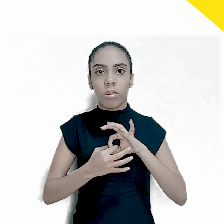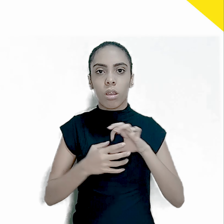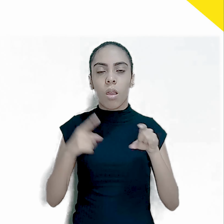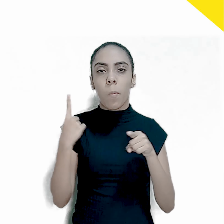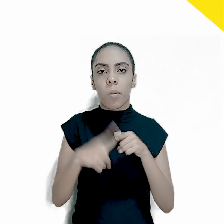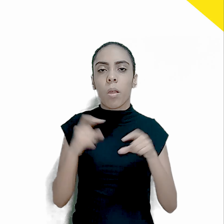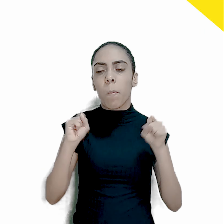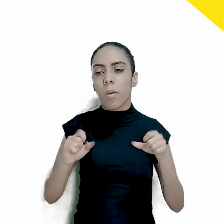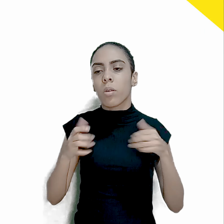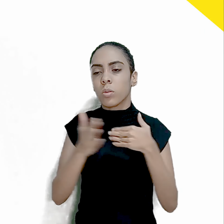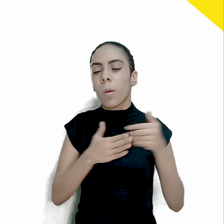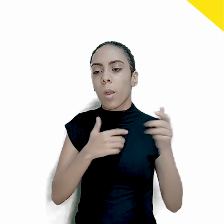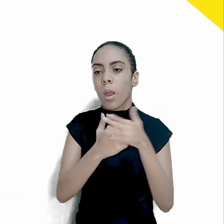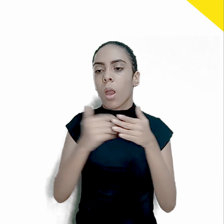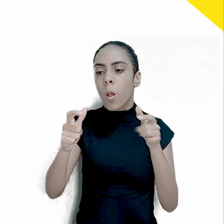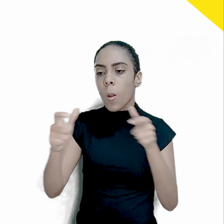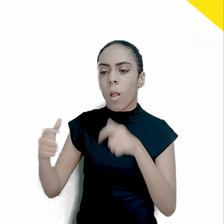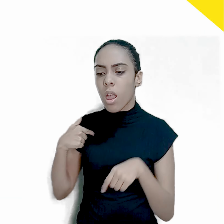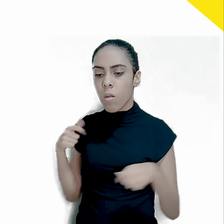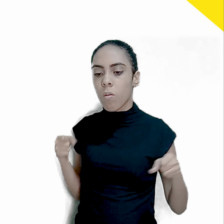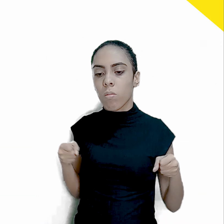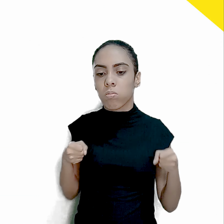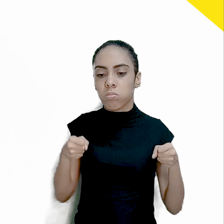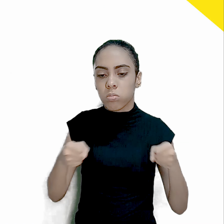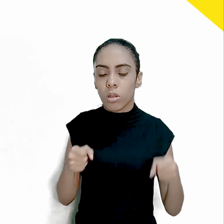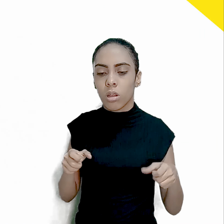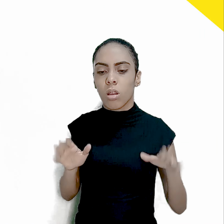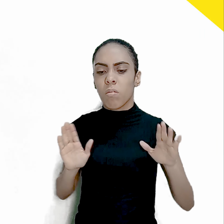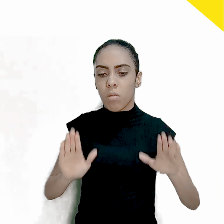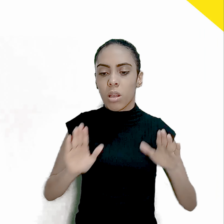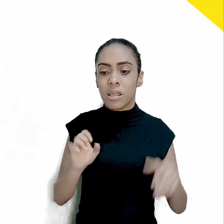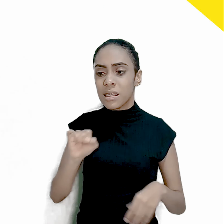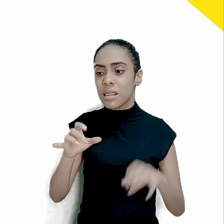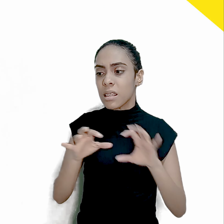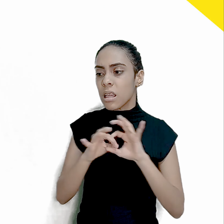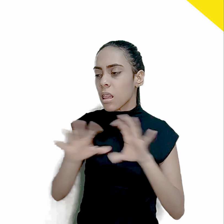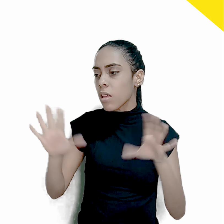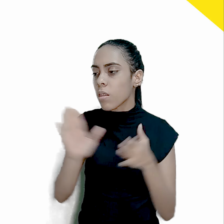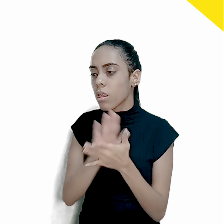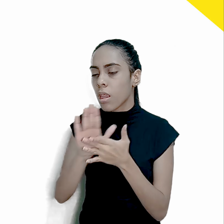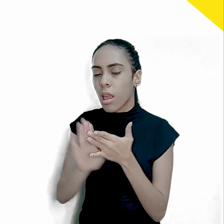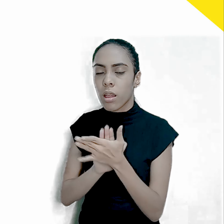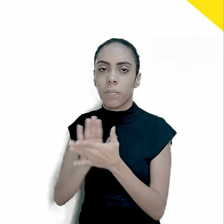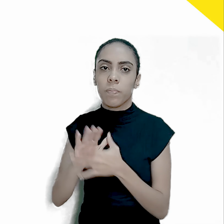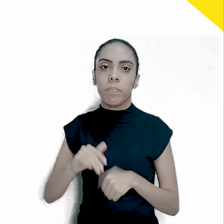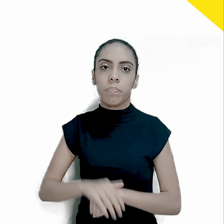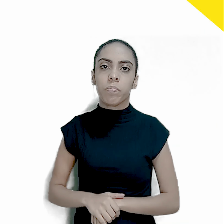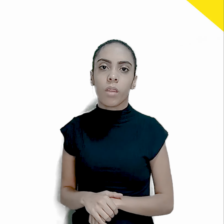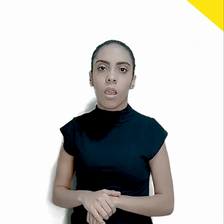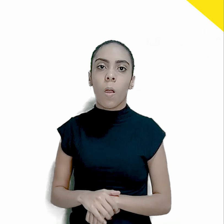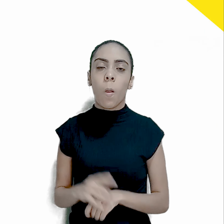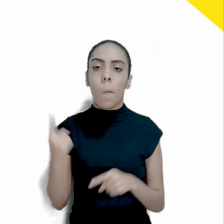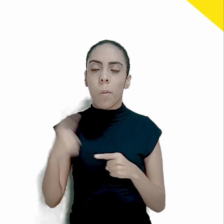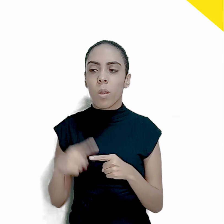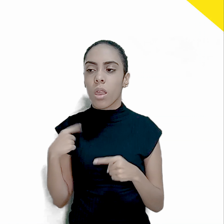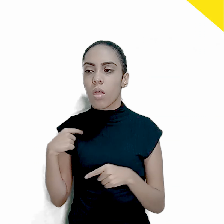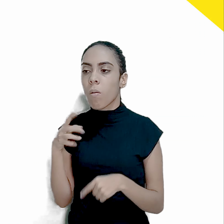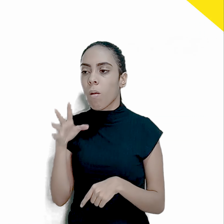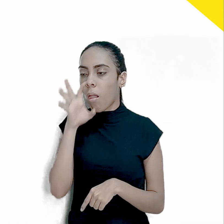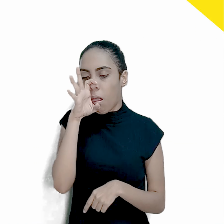locomove na maior parte das vezes Não toque ou empurre a cadeira de rodas, se não for solicitado ou permitido